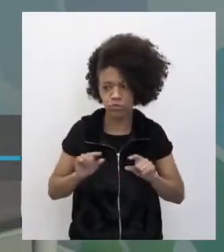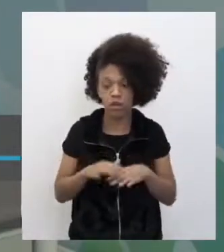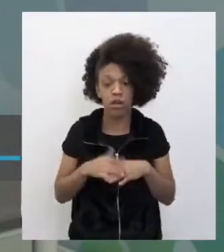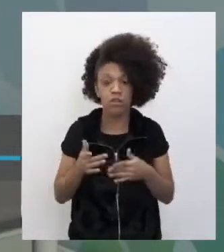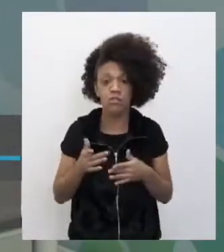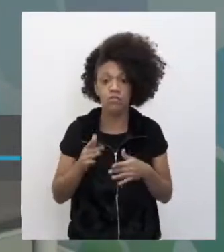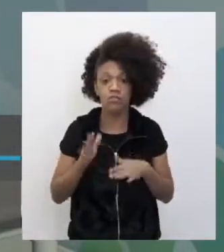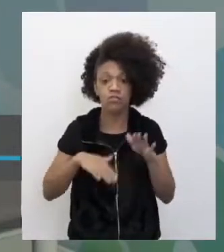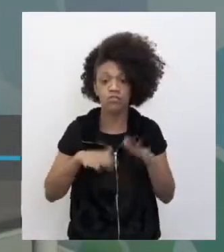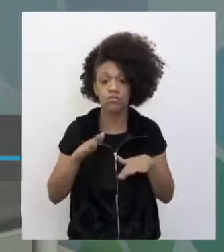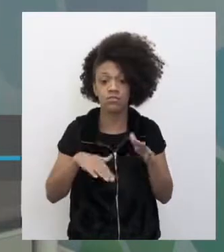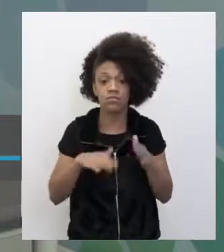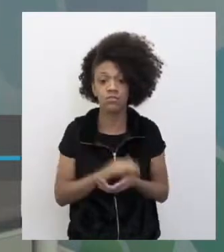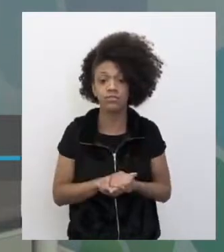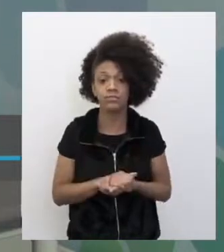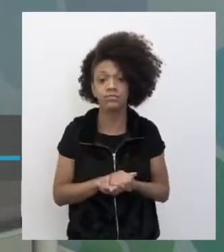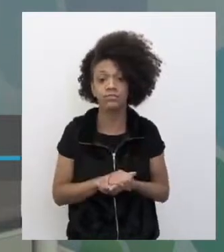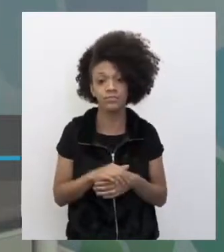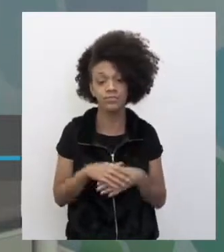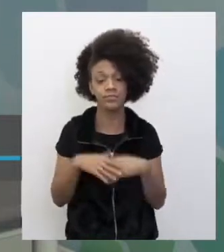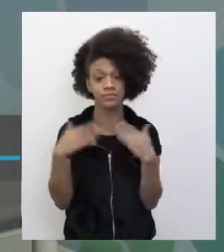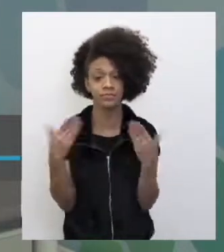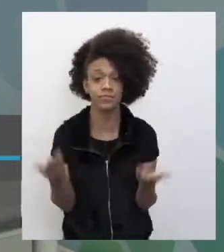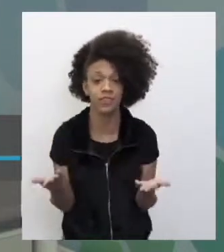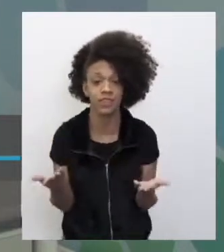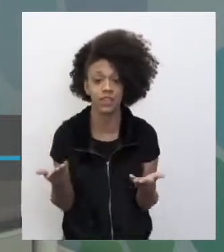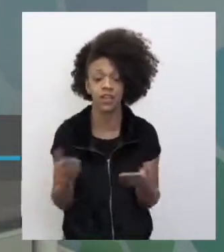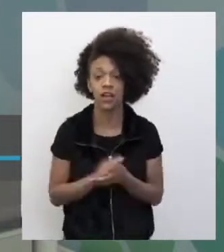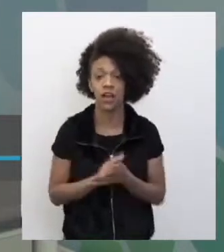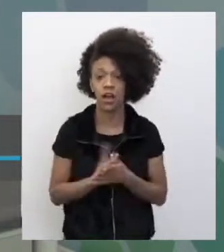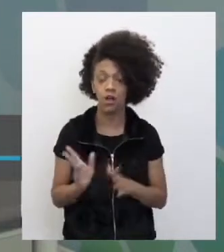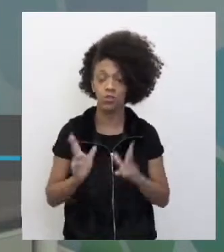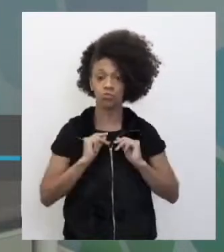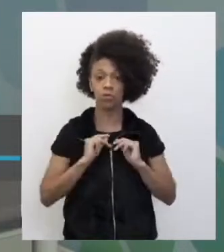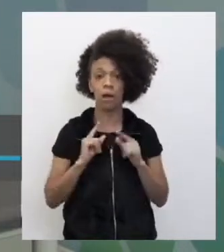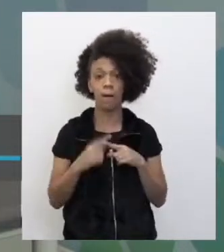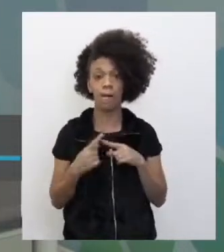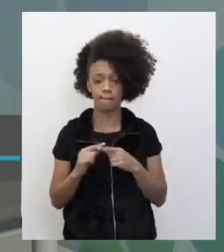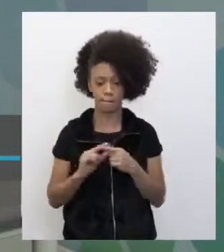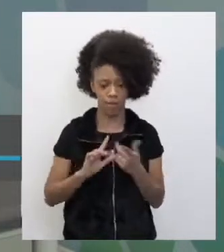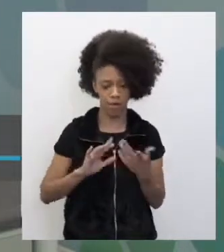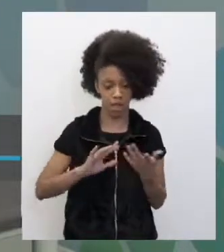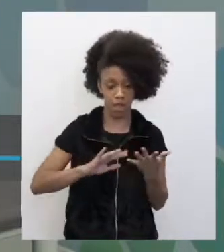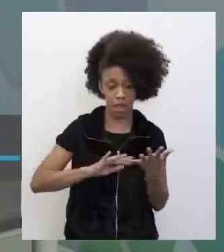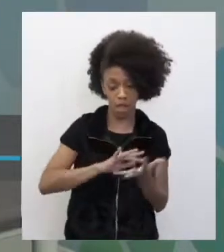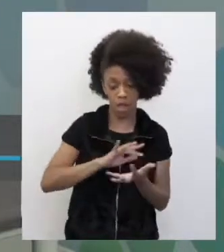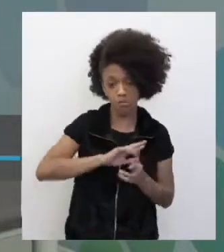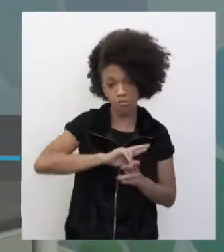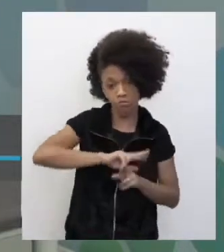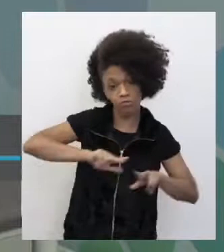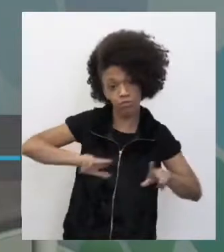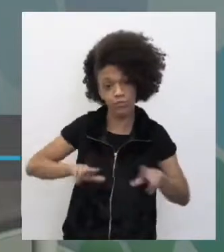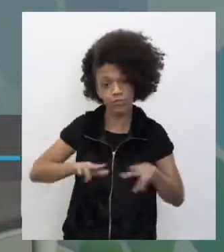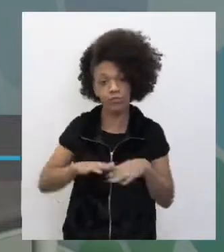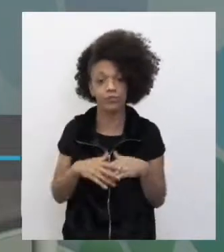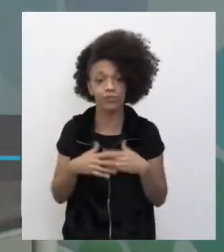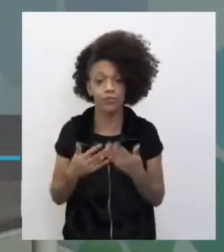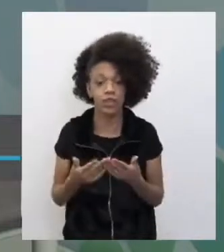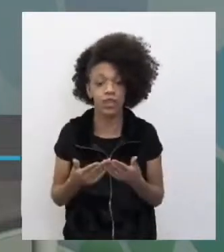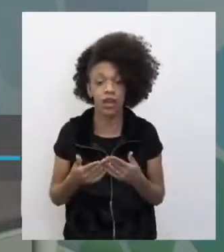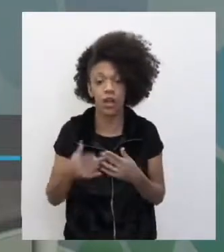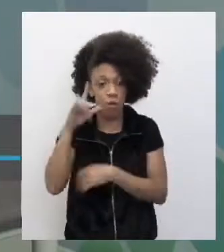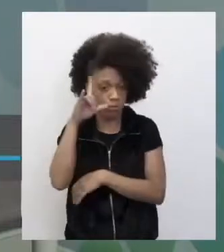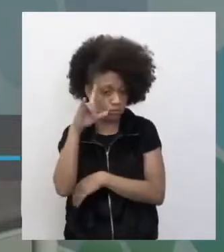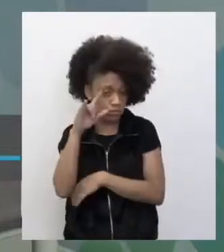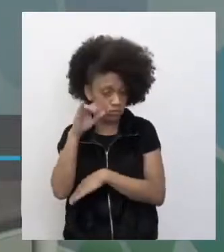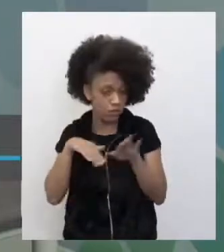conversa de WhatsApp, página. Às vezes o livro, ele só assusta, porque é um meio diferente, porque é um gênero diferente. Mas a gente pega o Instagram, às vezes a pessoa tem